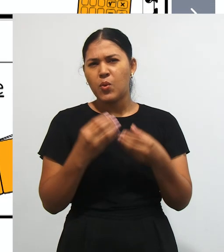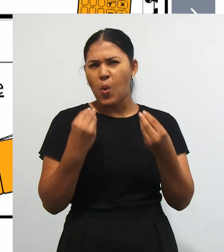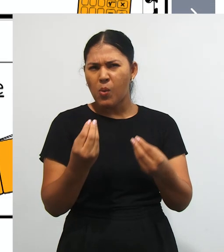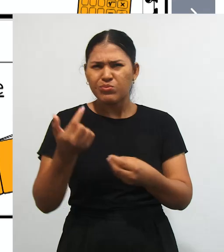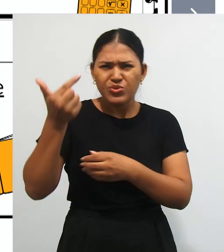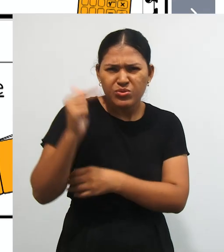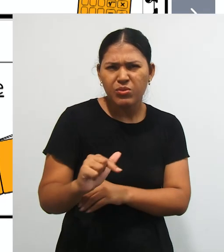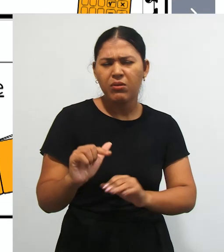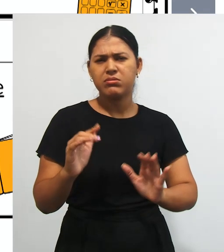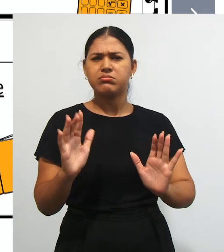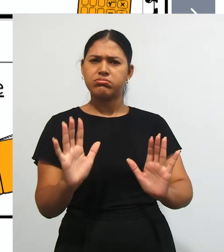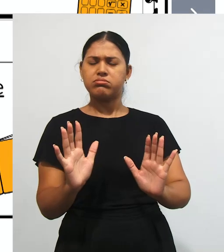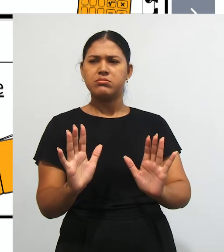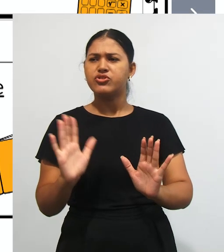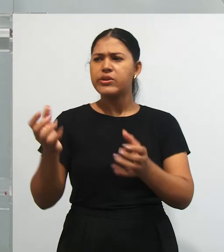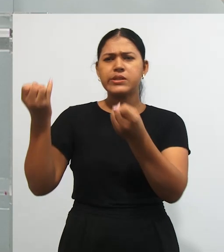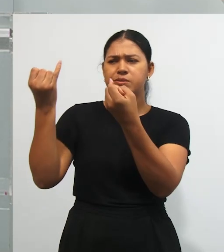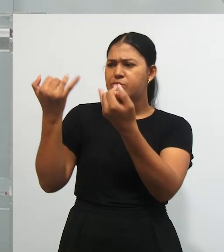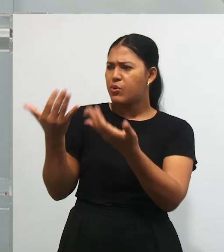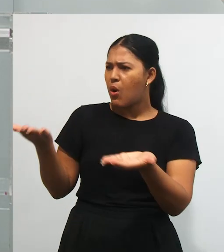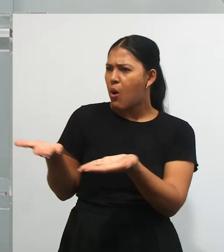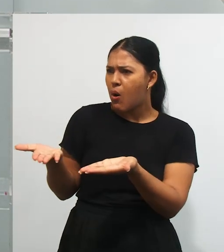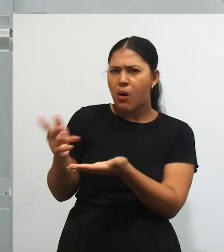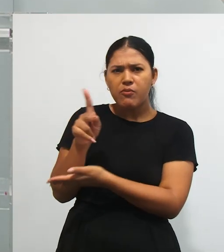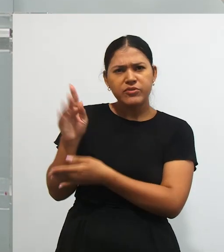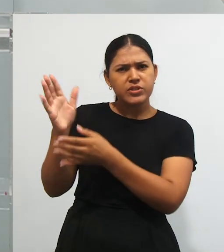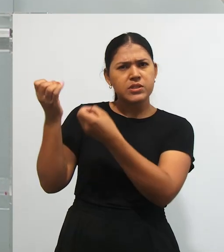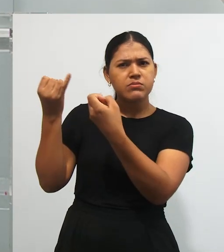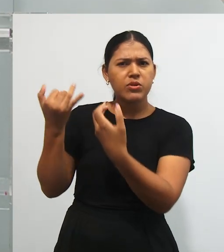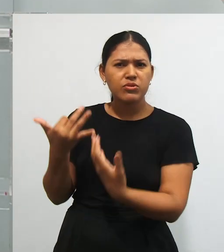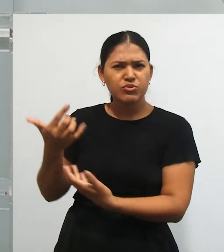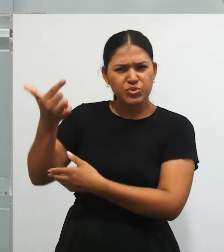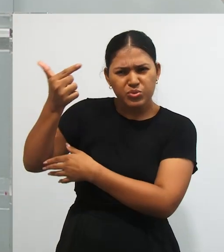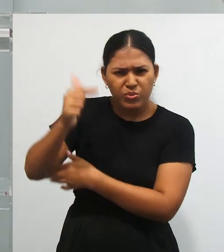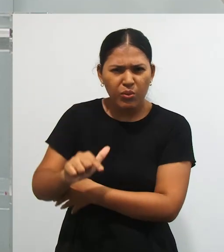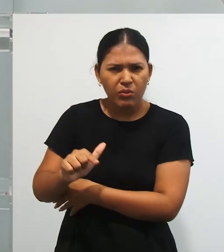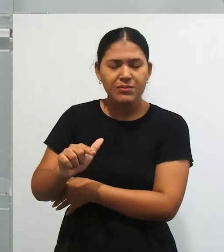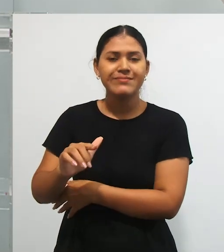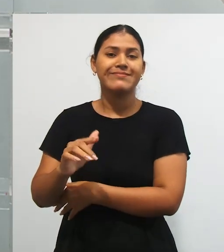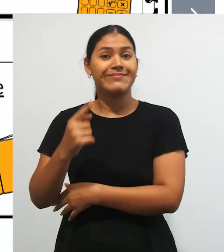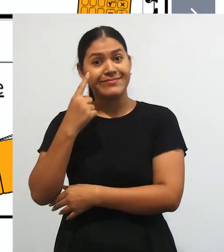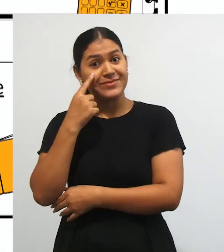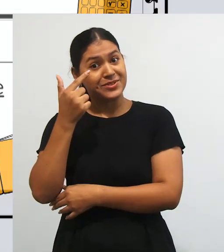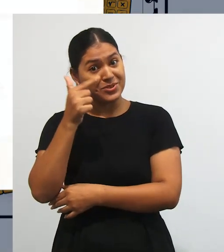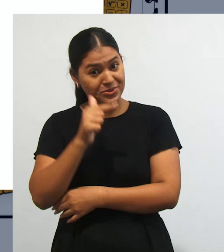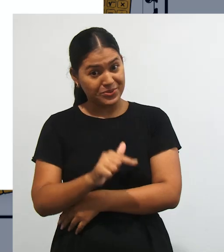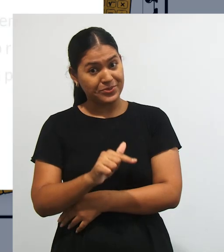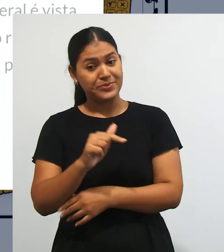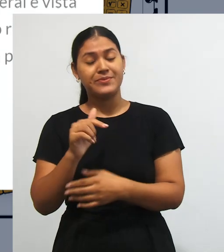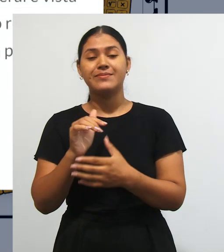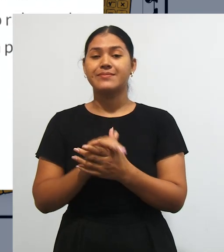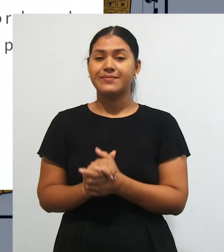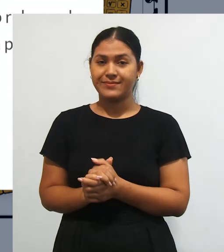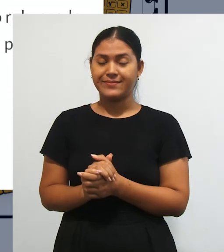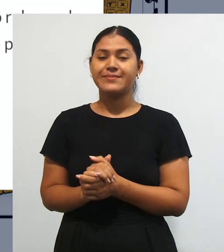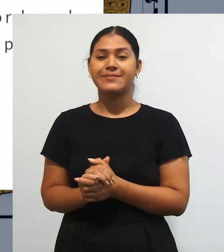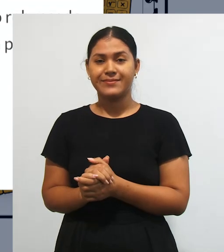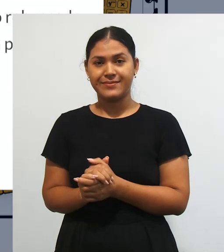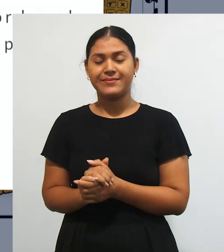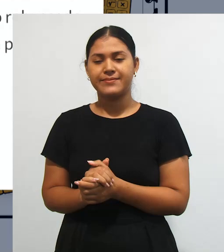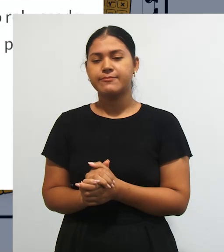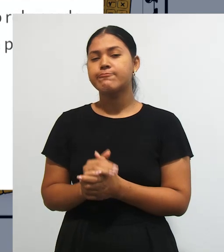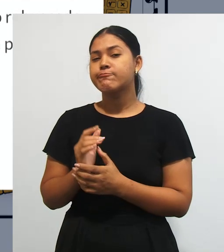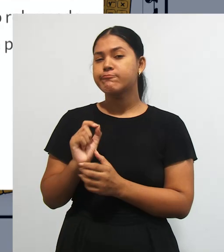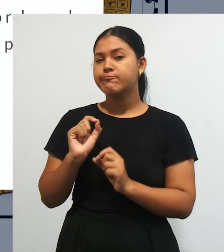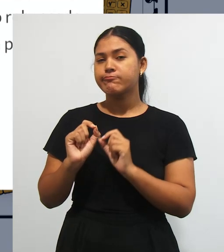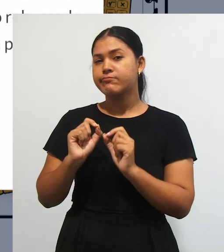de novo? Não, professor, mas você não acabou de falar? Sim, acabei de falar, mas a gente vai ver de novo como é que faz, olha só. Aí, o que